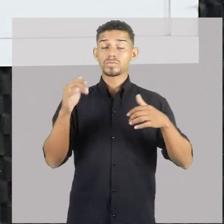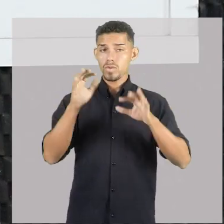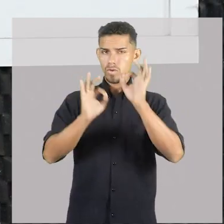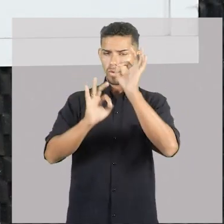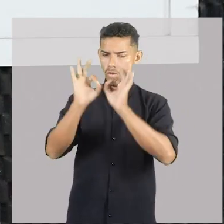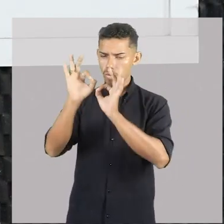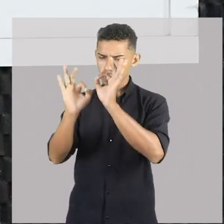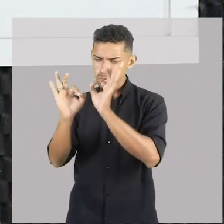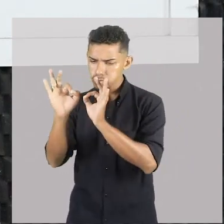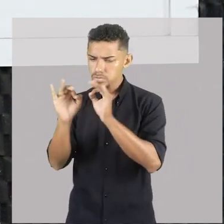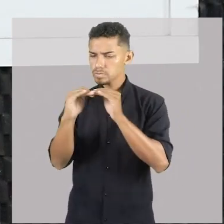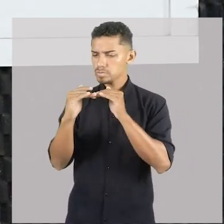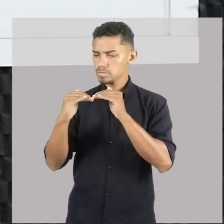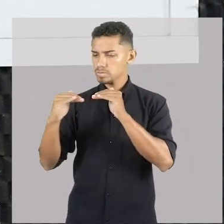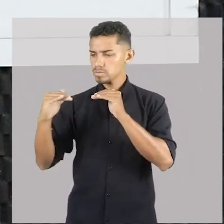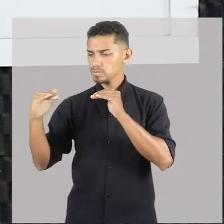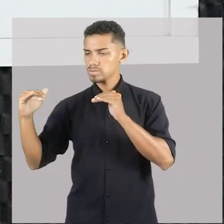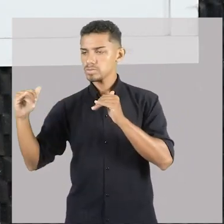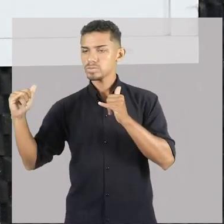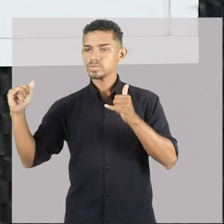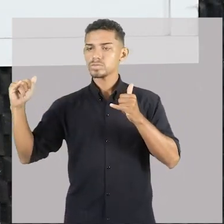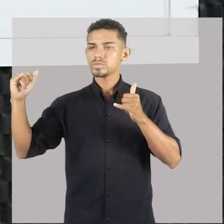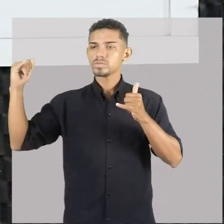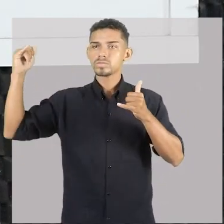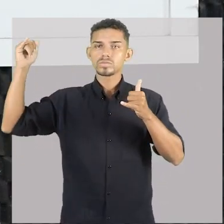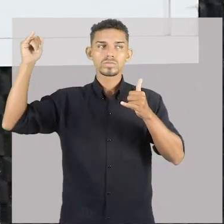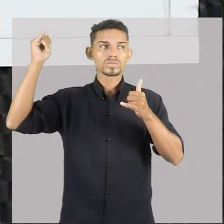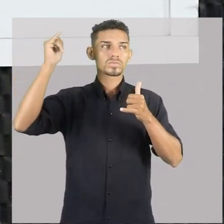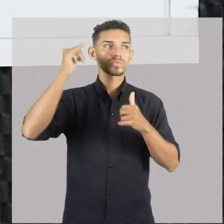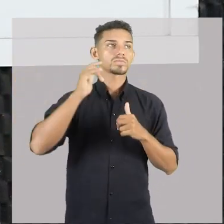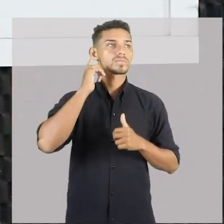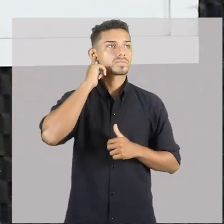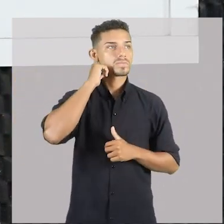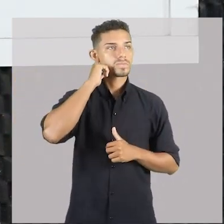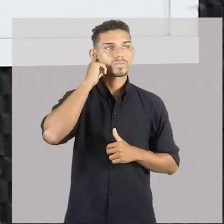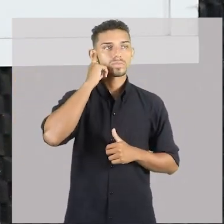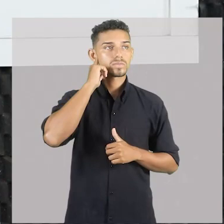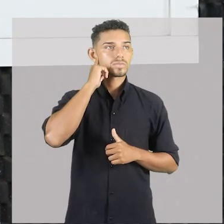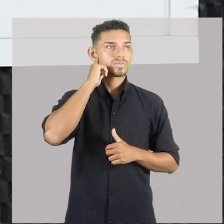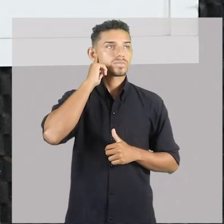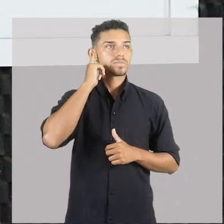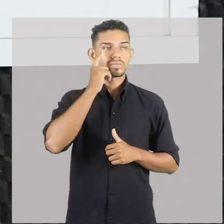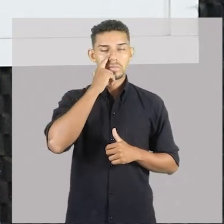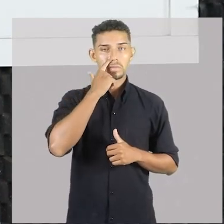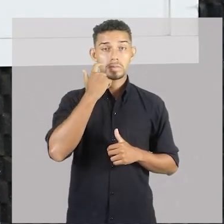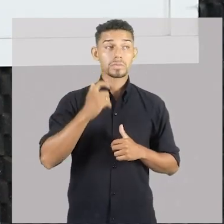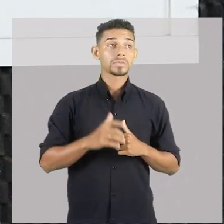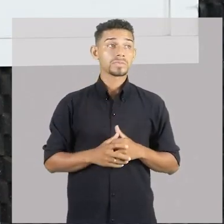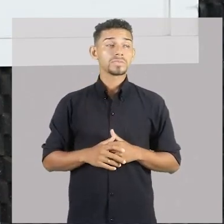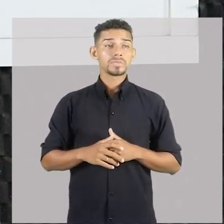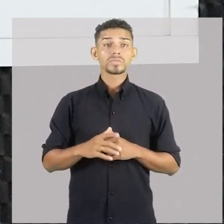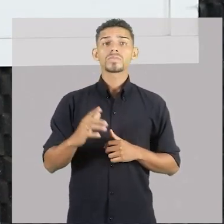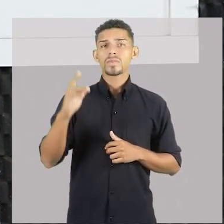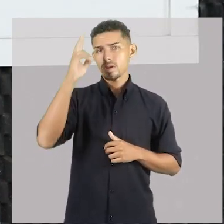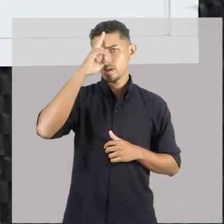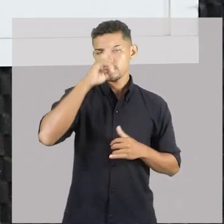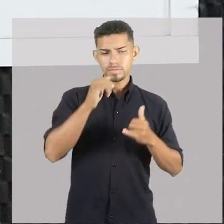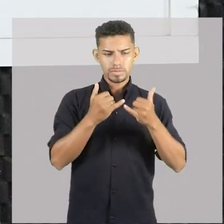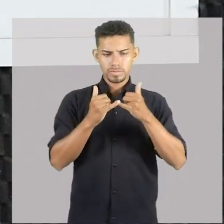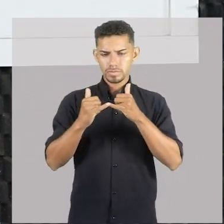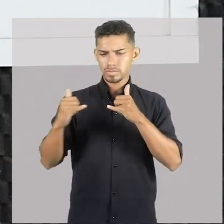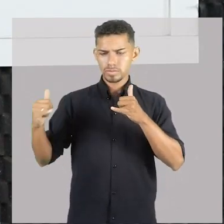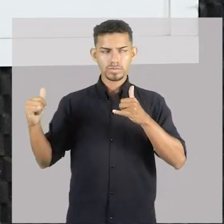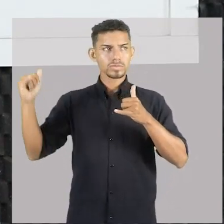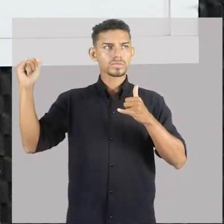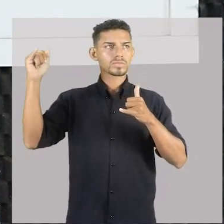elétrons. Então, os elétrons vão subir aqui, vão passar por essa parte, que isso aqui, ó, lembra, isso aqui tudo é fio. Eu